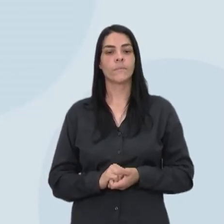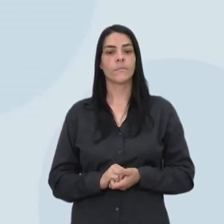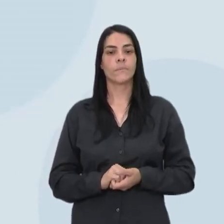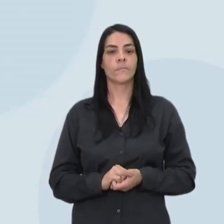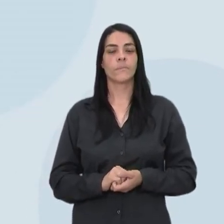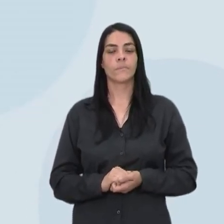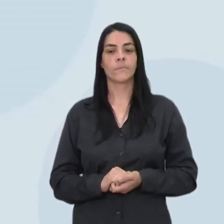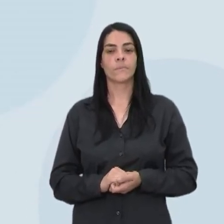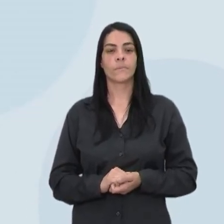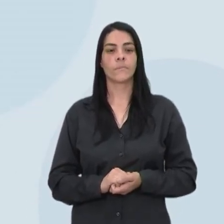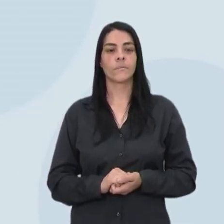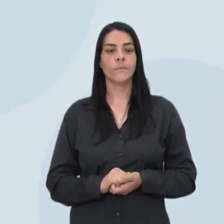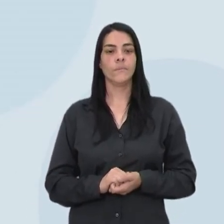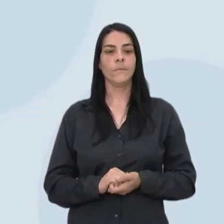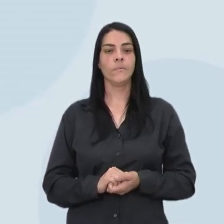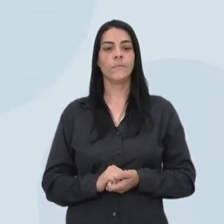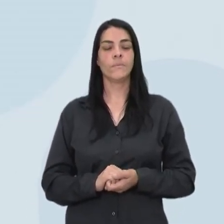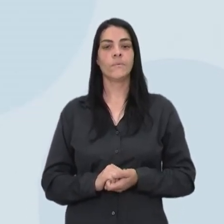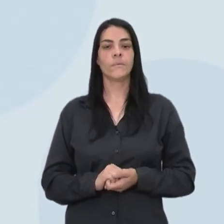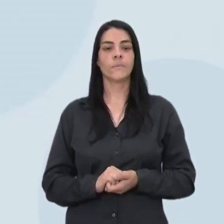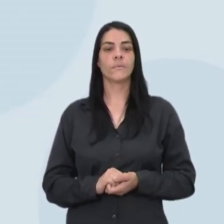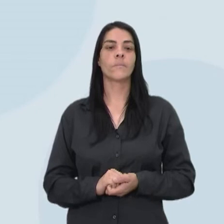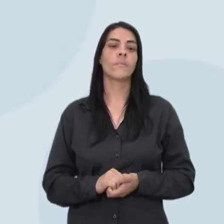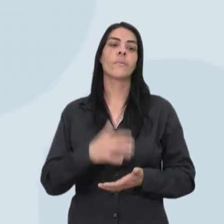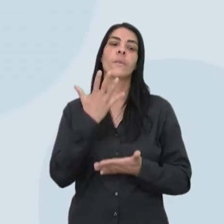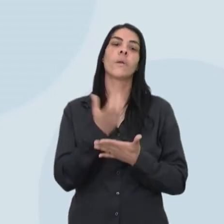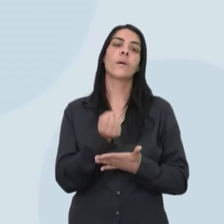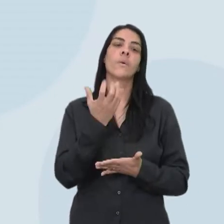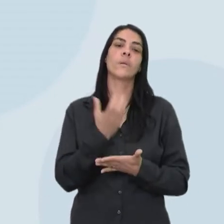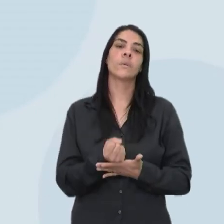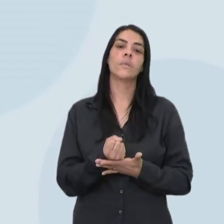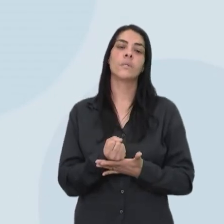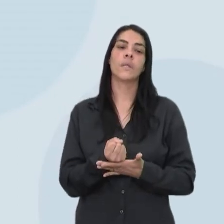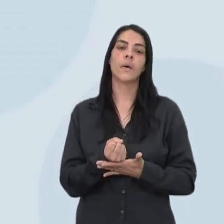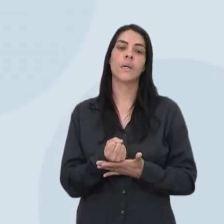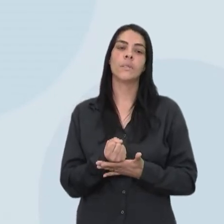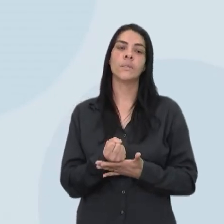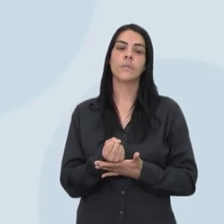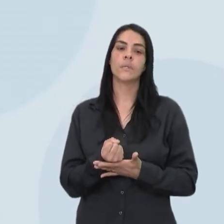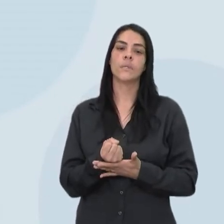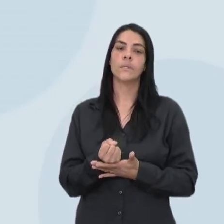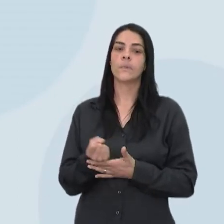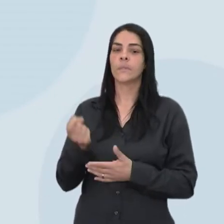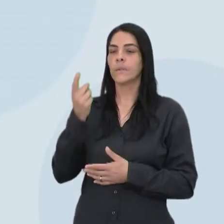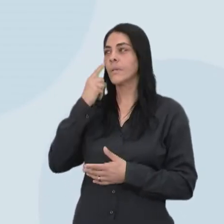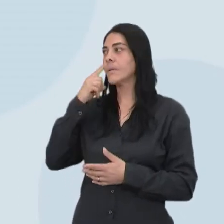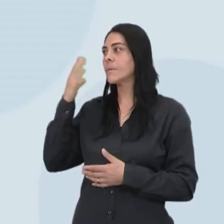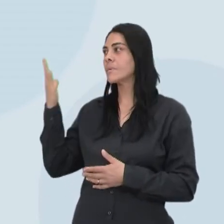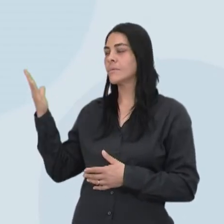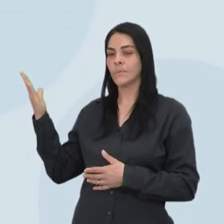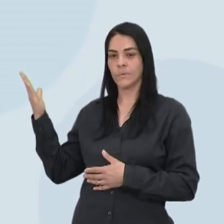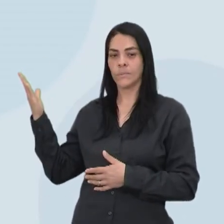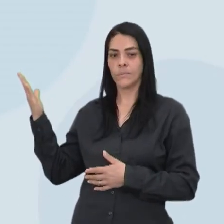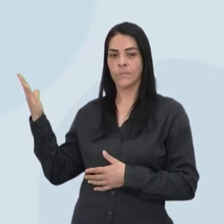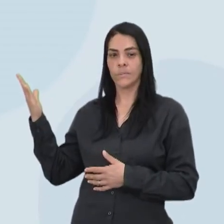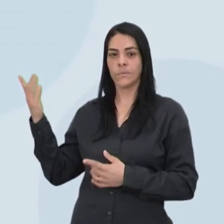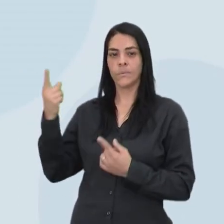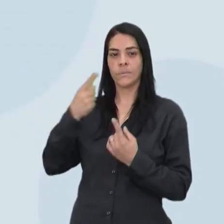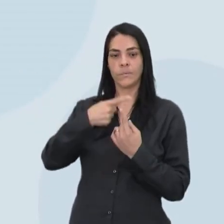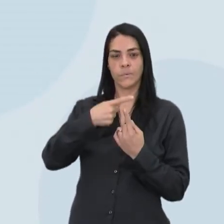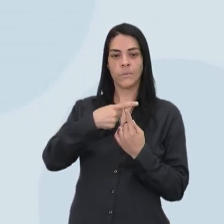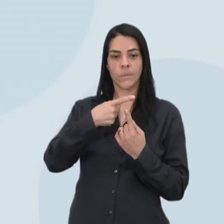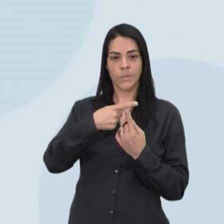Desculpa, pessoal. A colonialidade, essas duas maneiras que eu coloquei aí são, digamos assim,